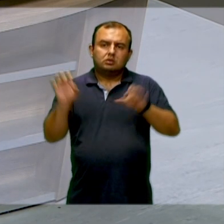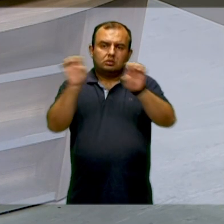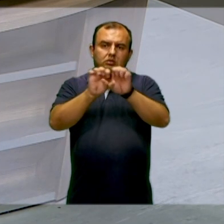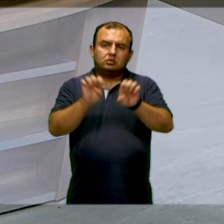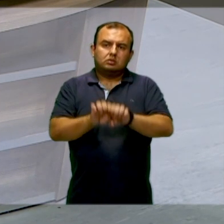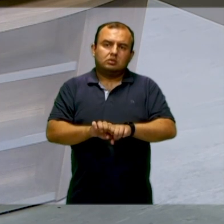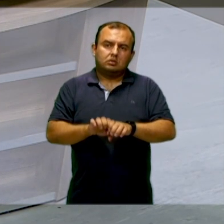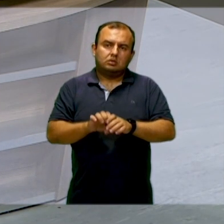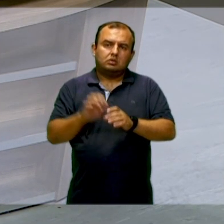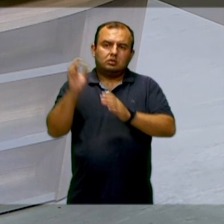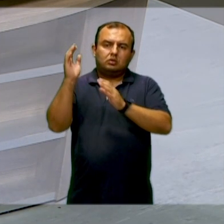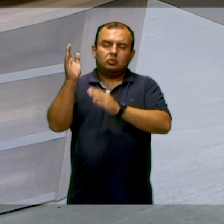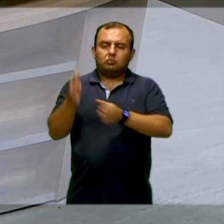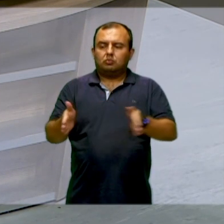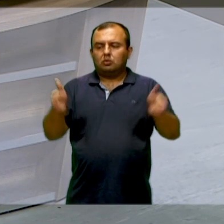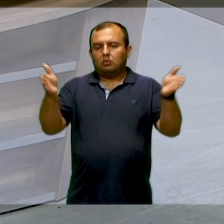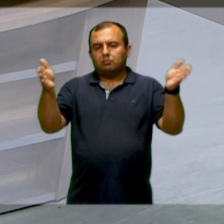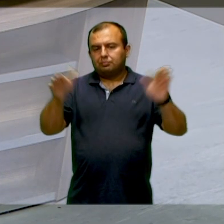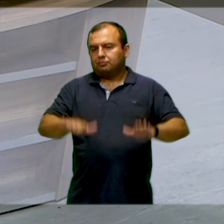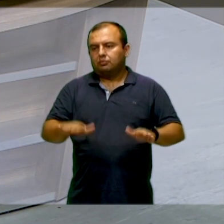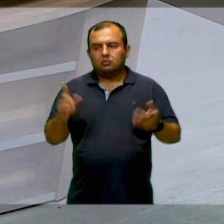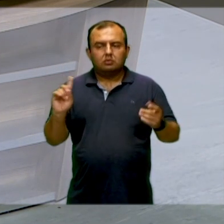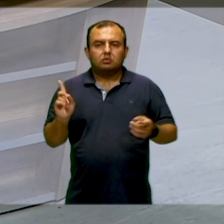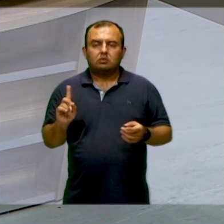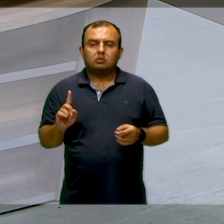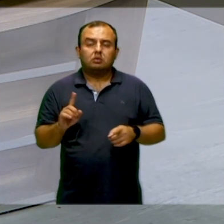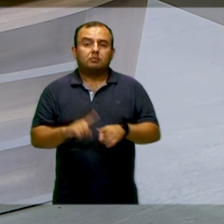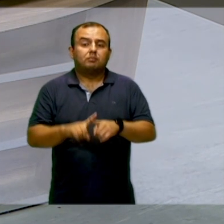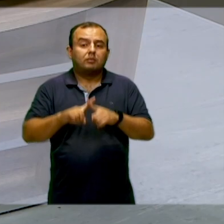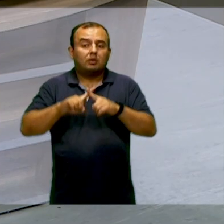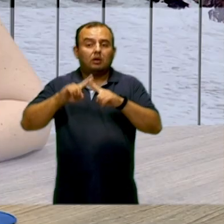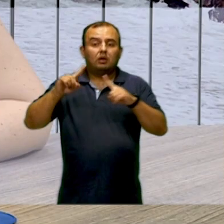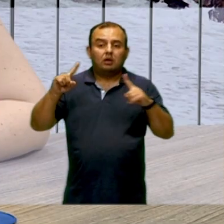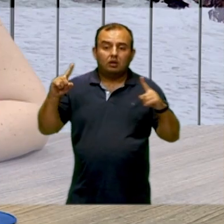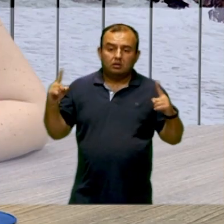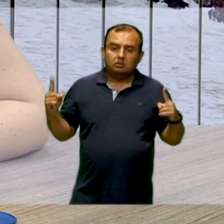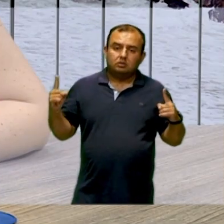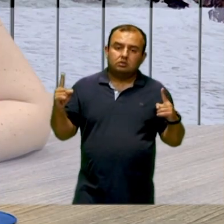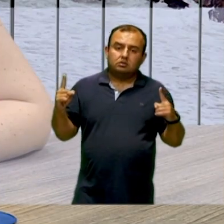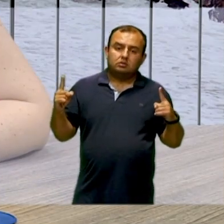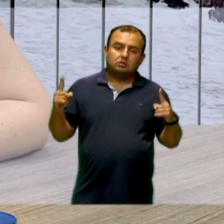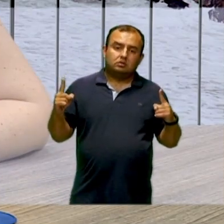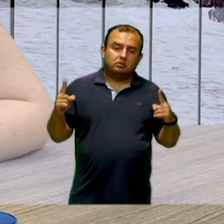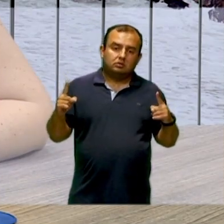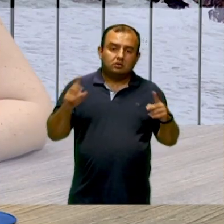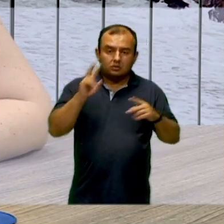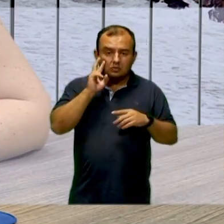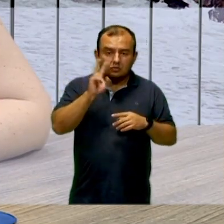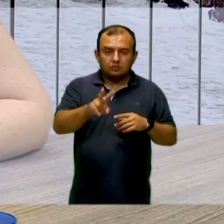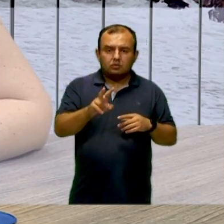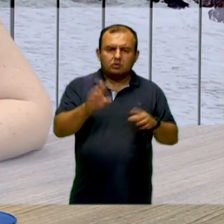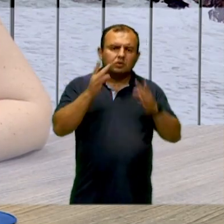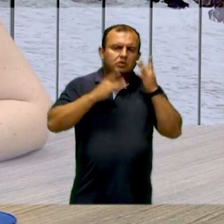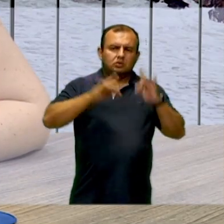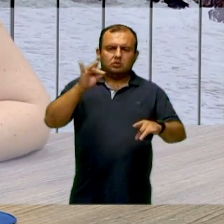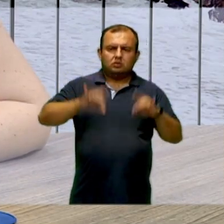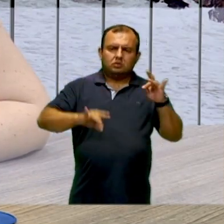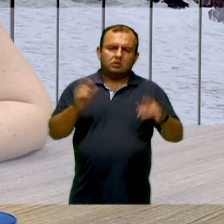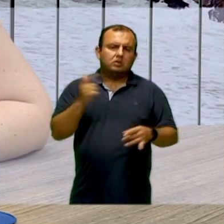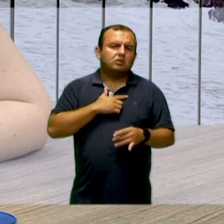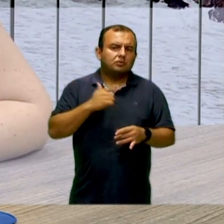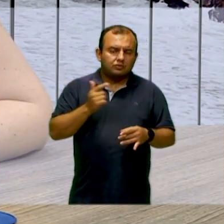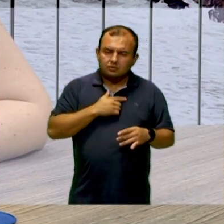estruturais, não vai cair uma parede, não vai cair um teto, não é nada disso. Porém, o estado visível do teatro, ele é muito